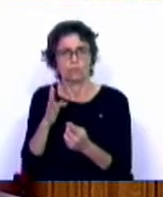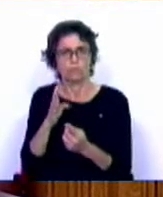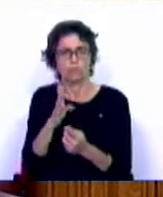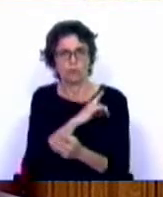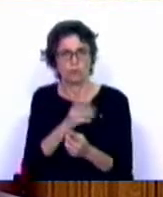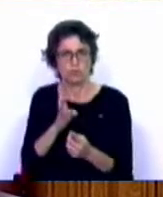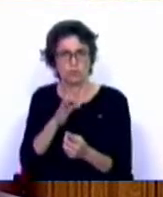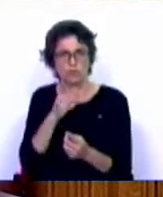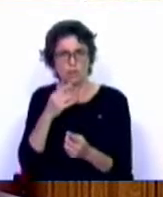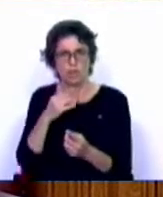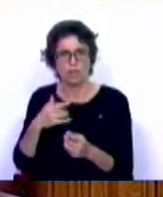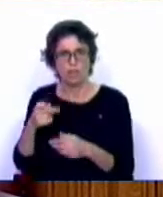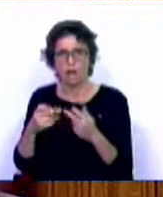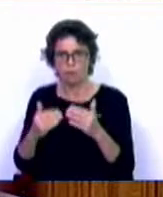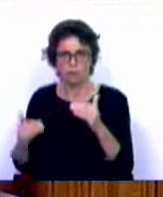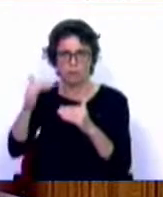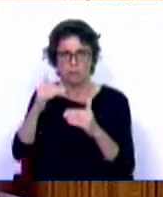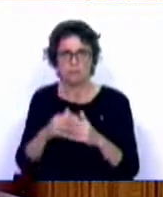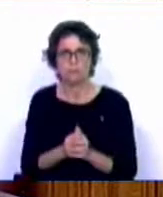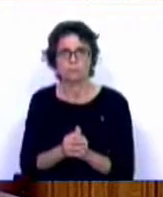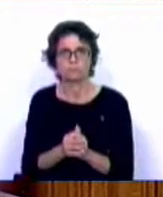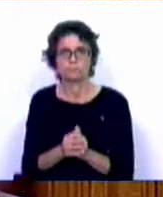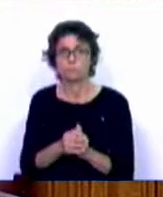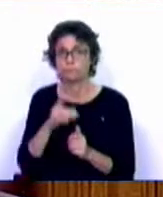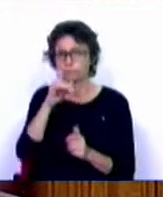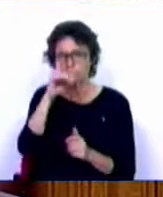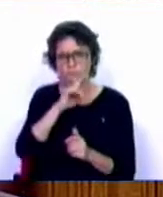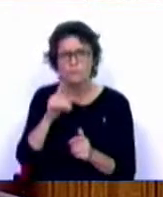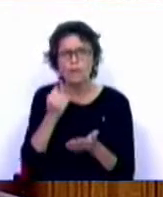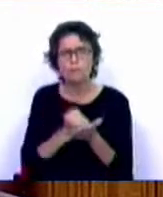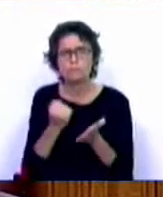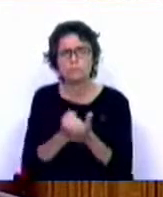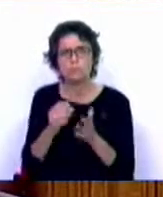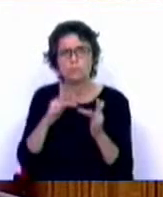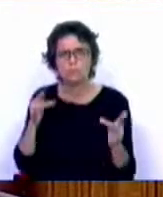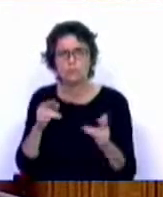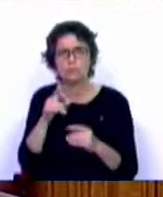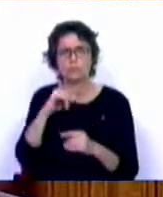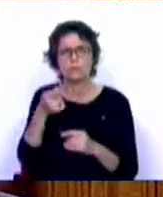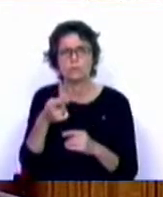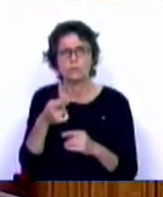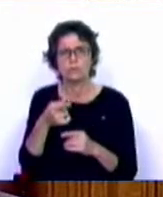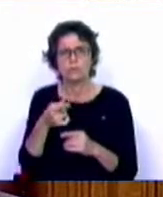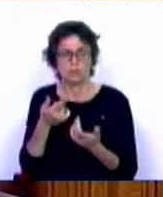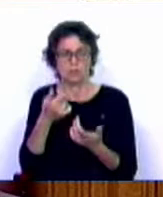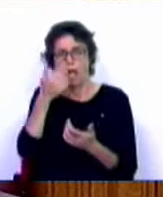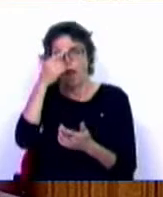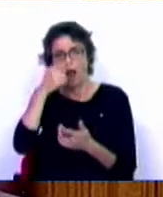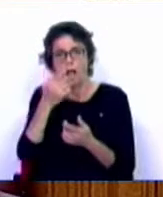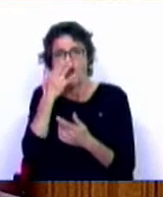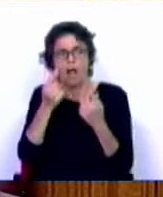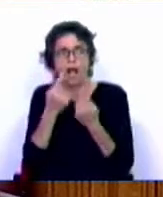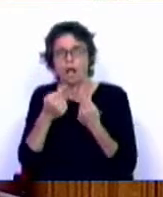existentes. Tivemos horas de festa, o início do PEP, o passaporte eletrónico, uma tarefa quase impossível quando